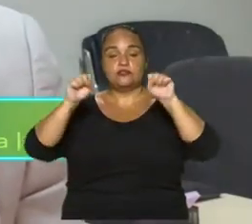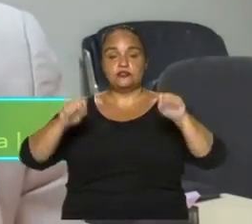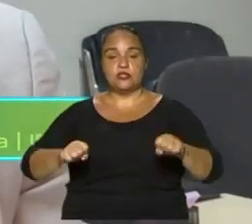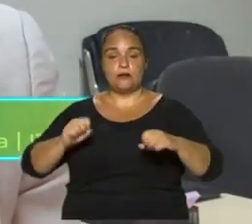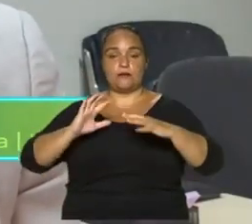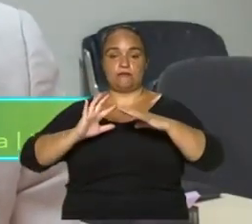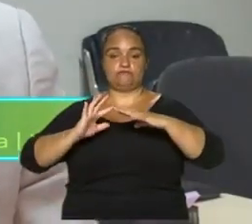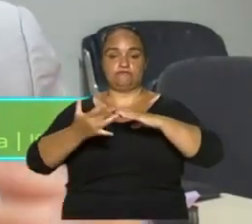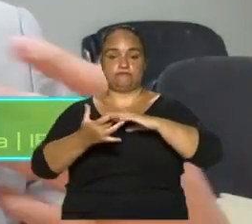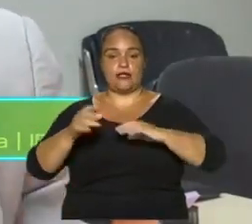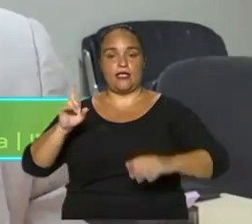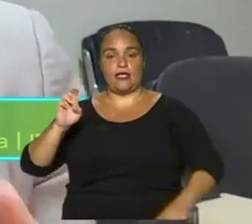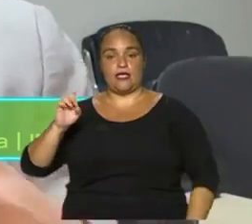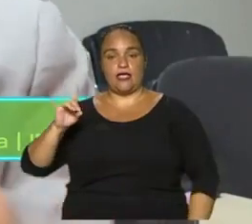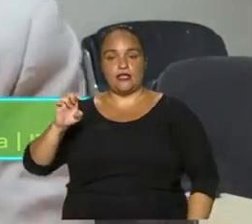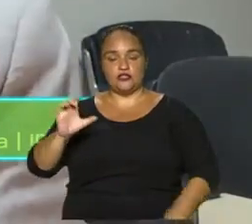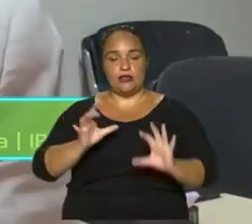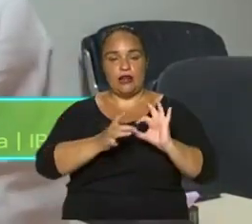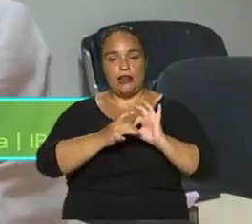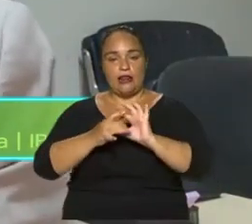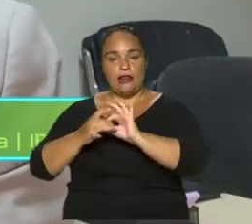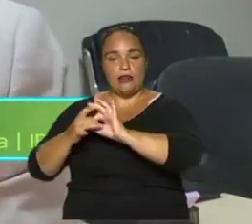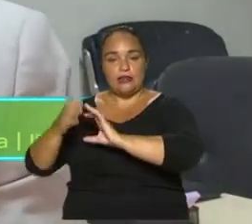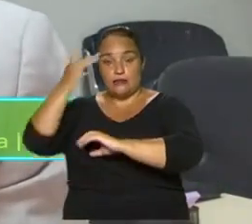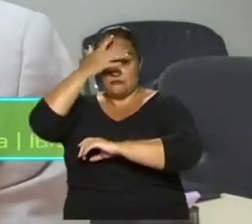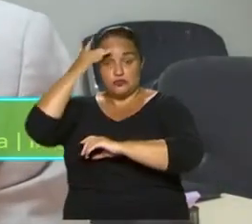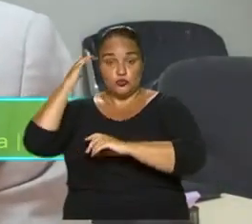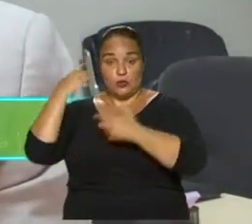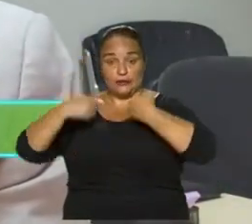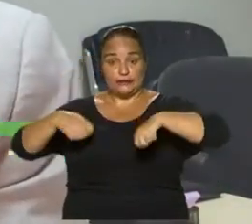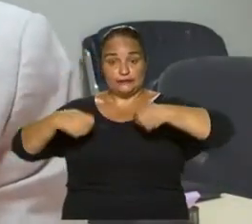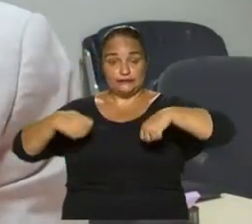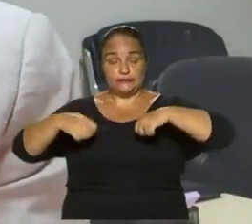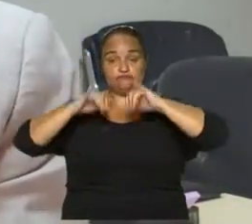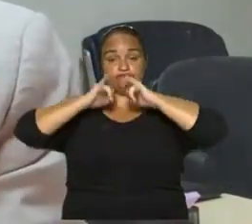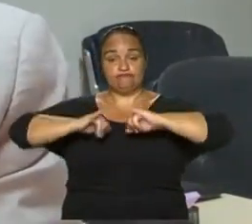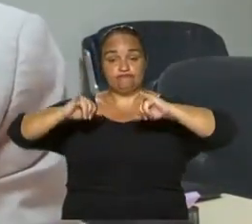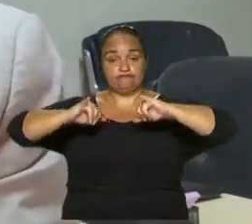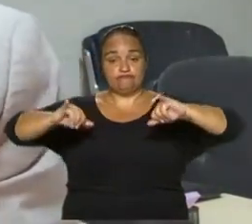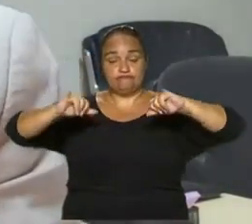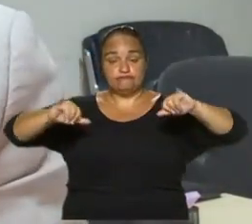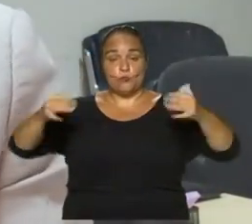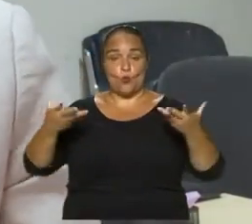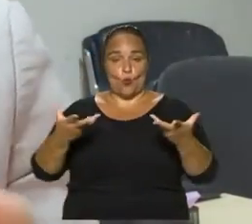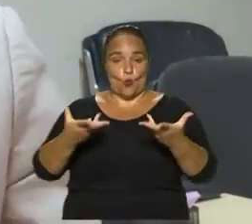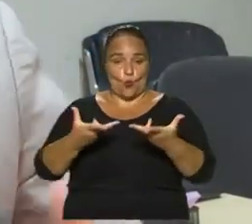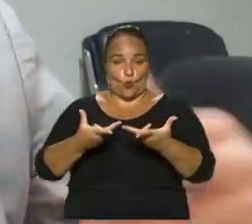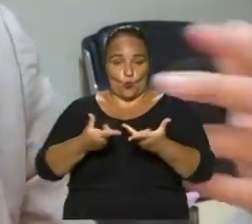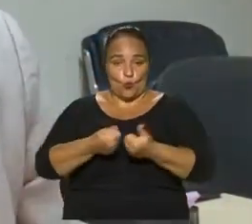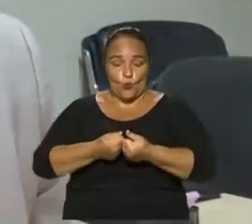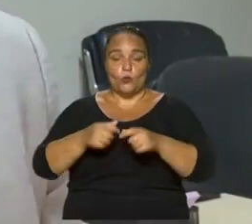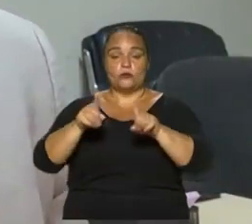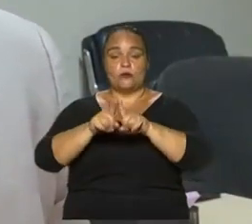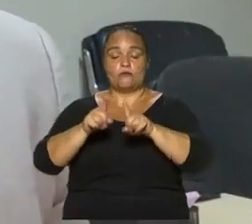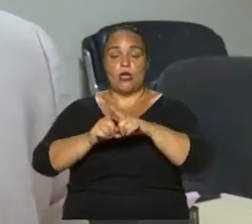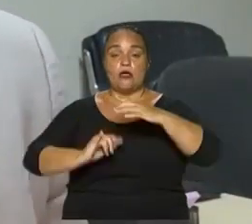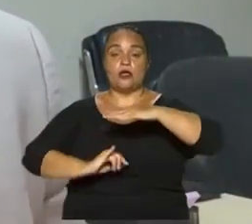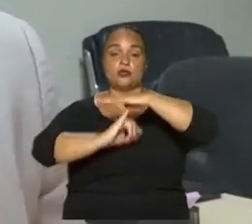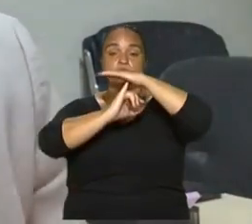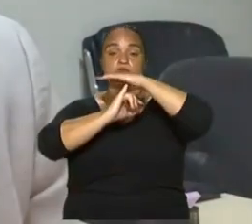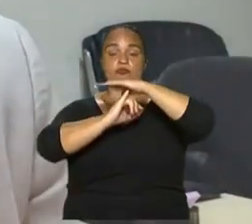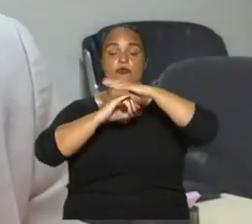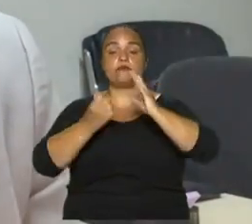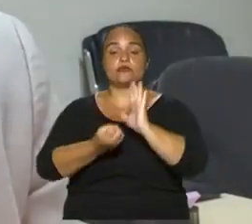rede que interliga as pessoas que estão precisando da informação qualificada com as instituições